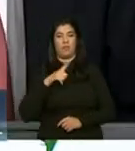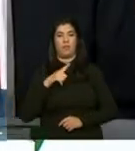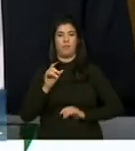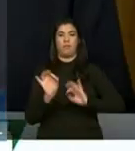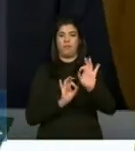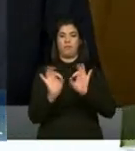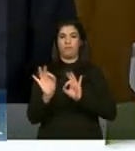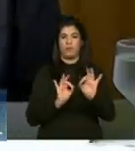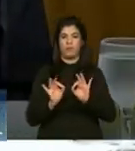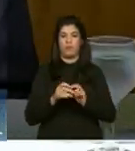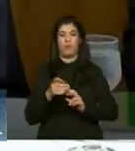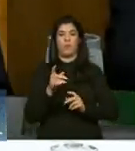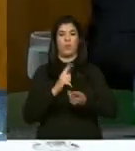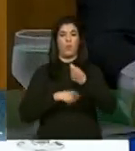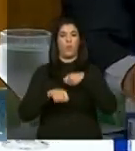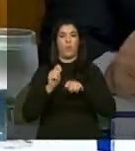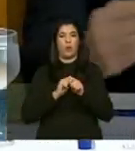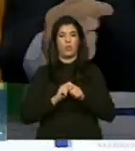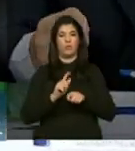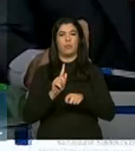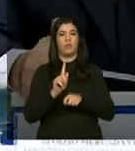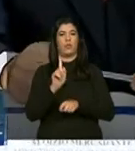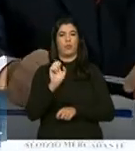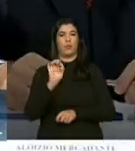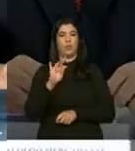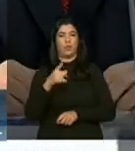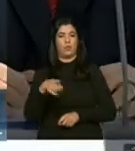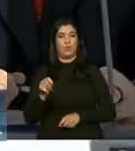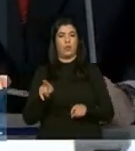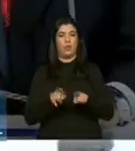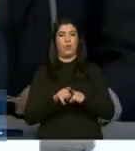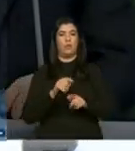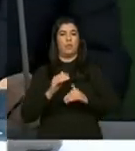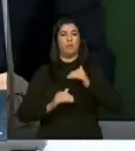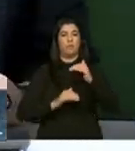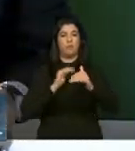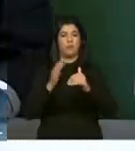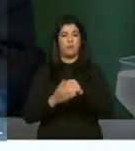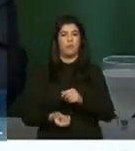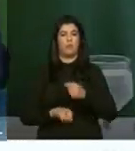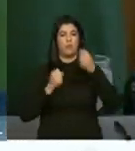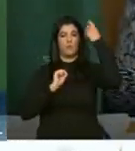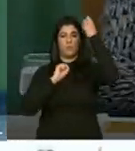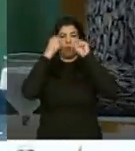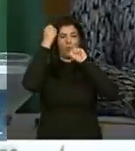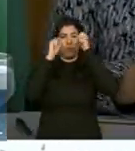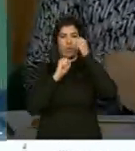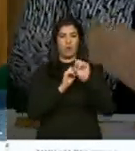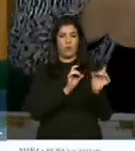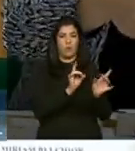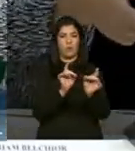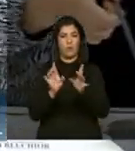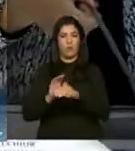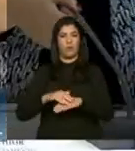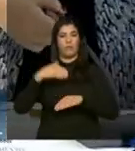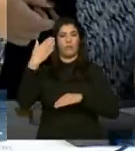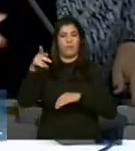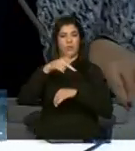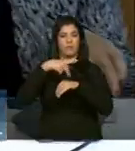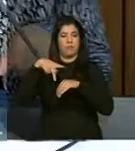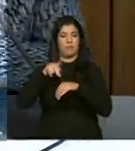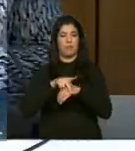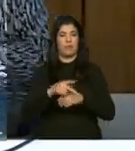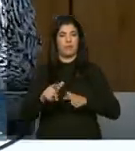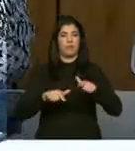Planejamento, Orçamento e Gestão e do Desenvolvimento, Indústria e Comércio Exterior trabalham juntos para atender